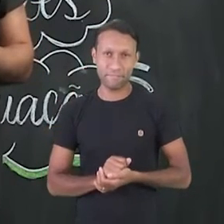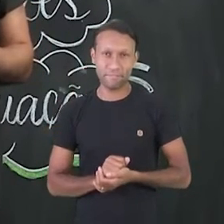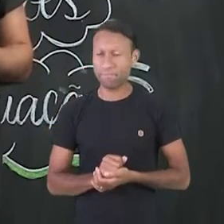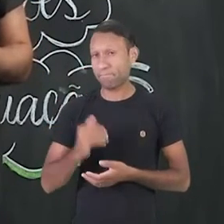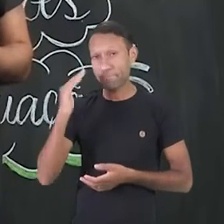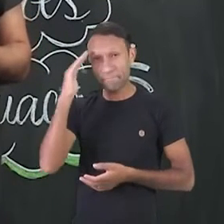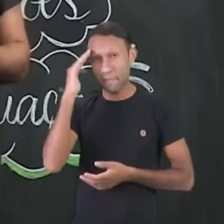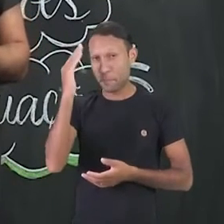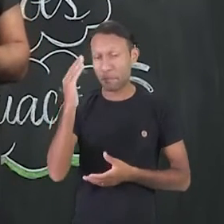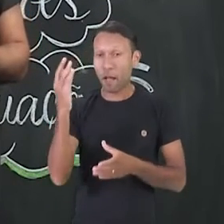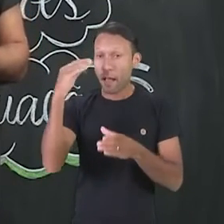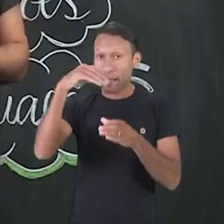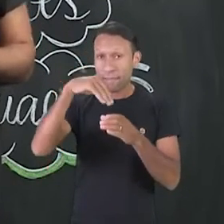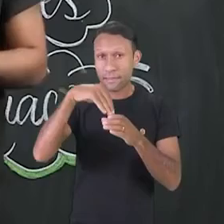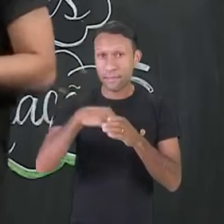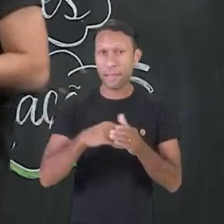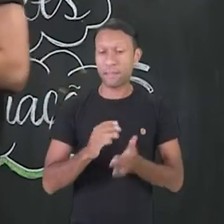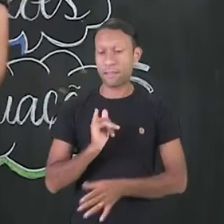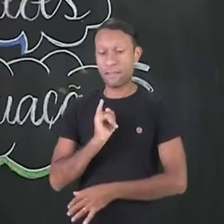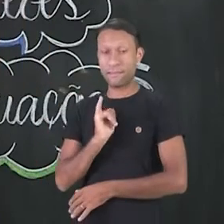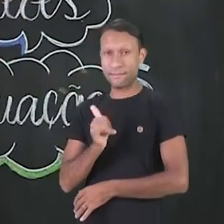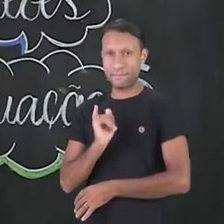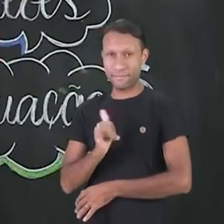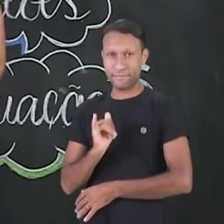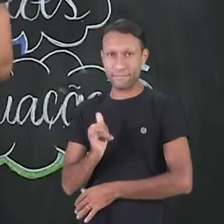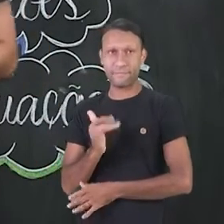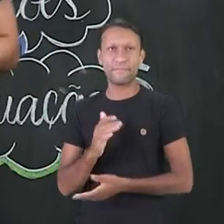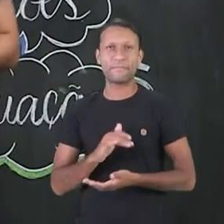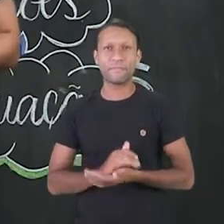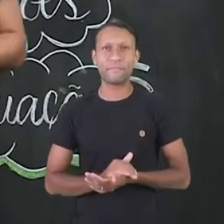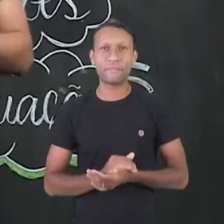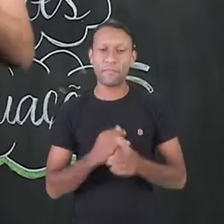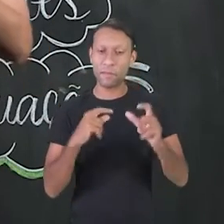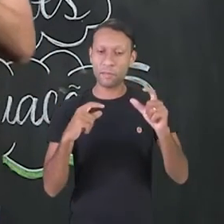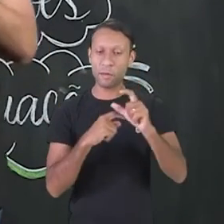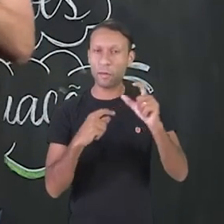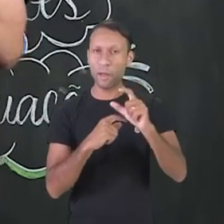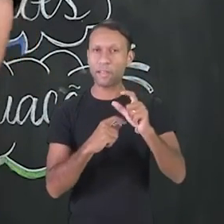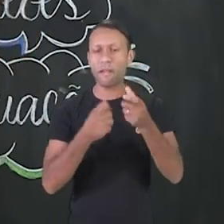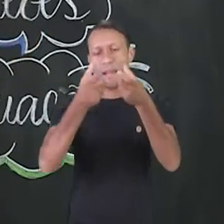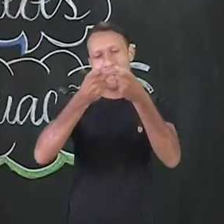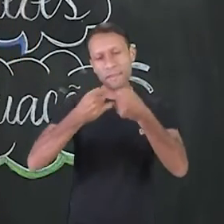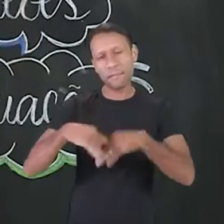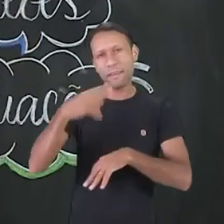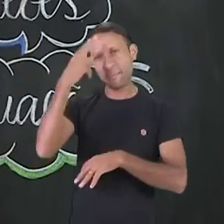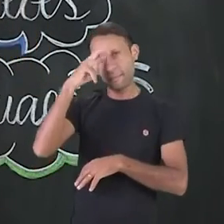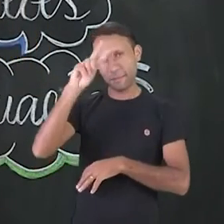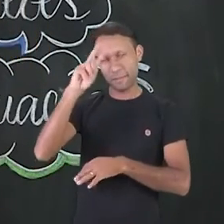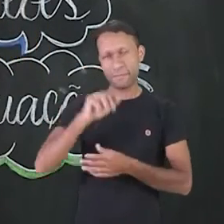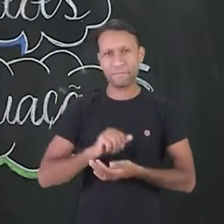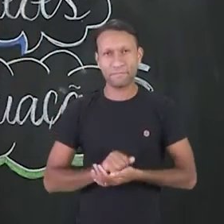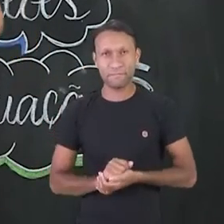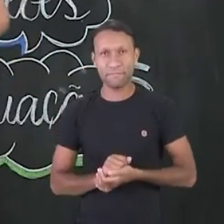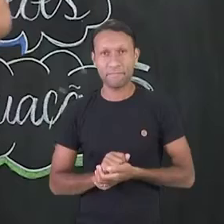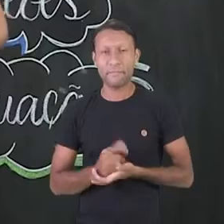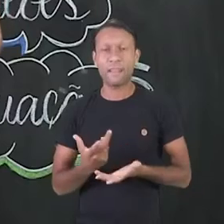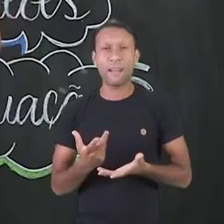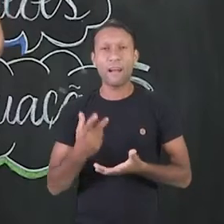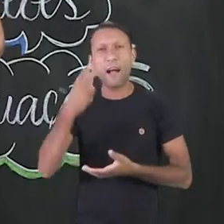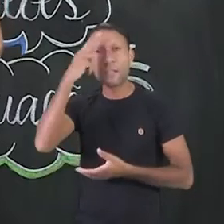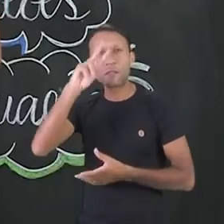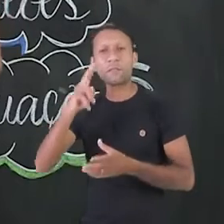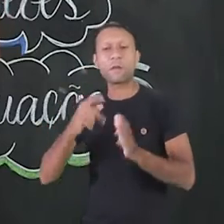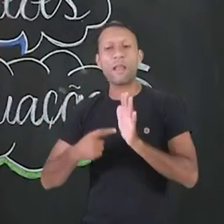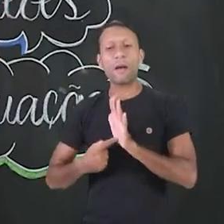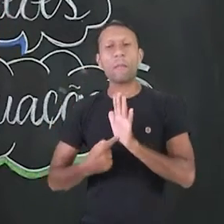elementos indispensáveis num contexto narrativo e, acima de tudo, a história em quadrinhos, que é isso, que é contar uma história. Essas histórias, elas são